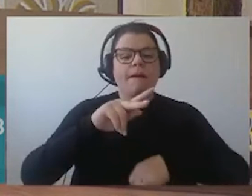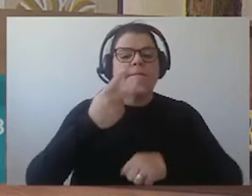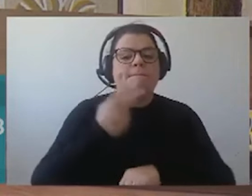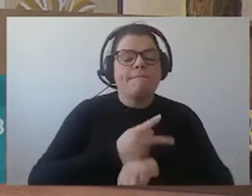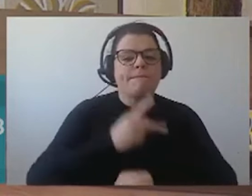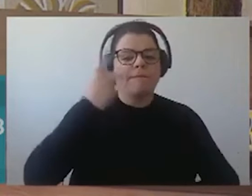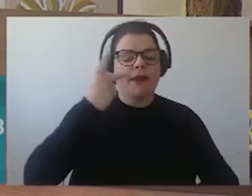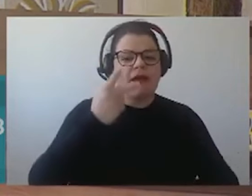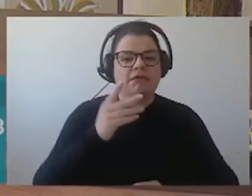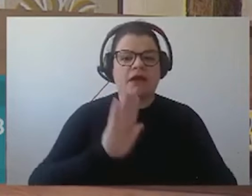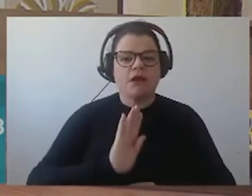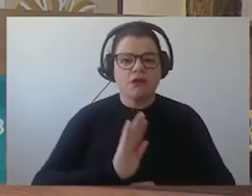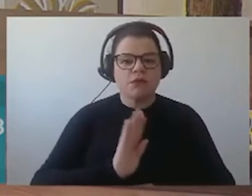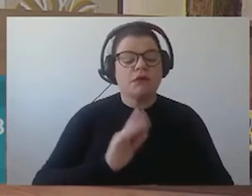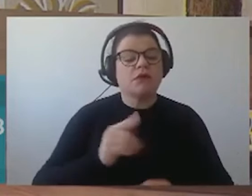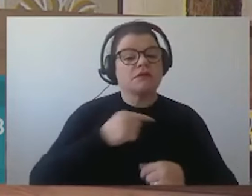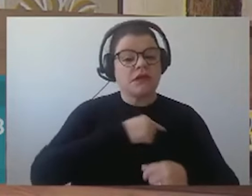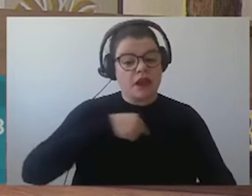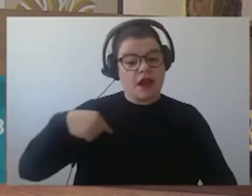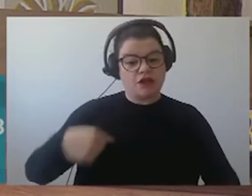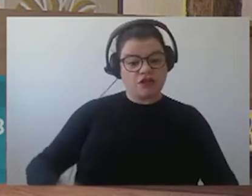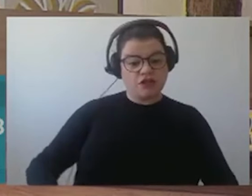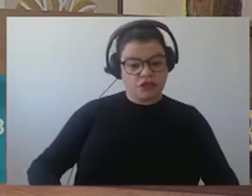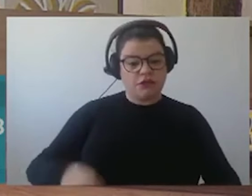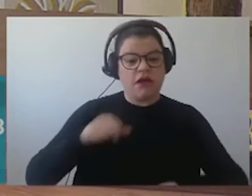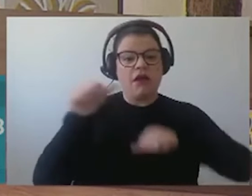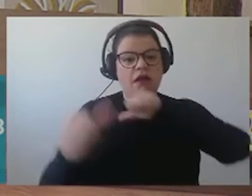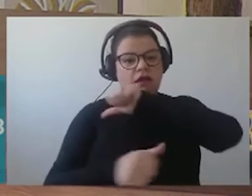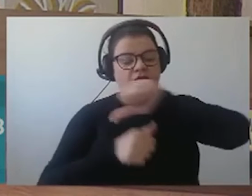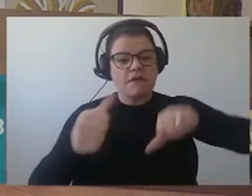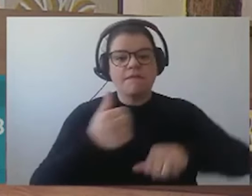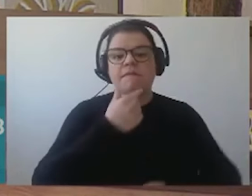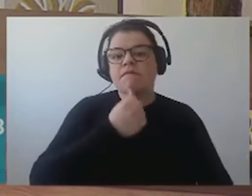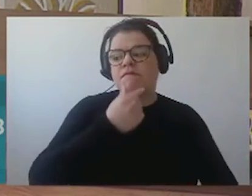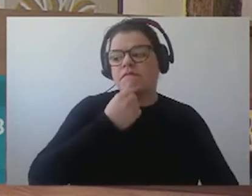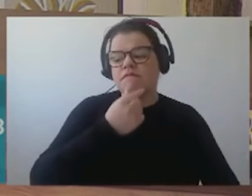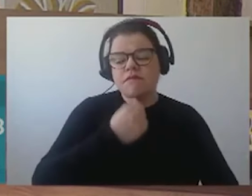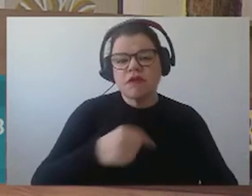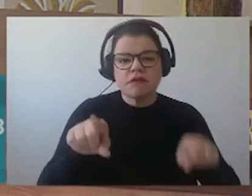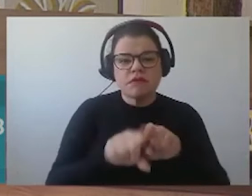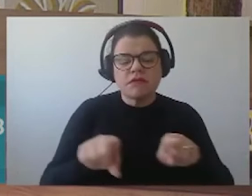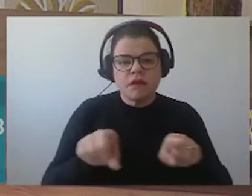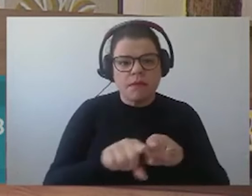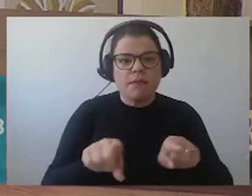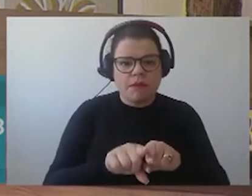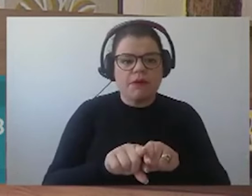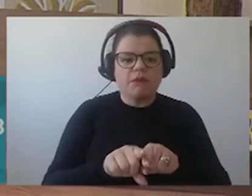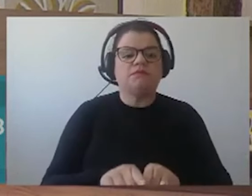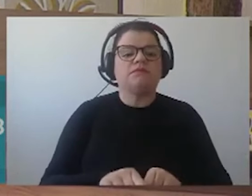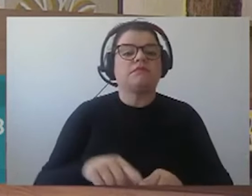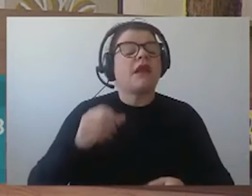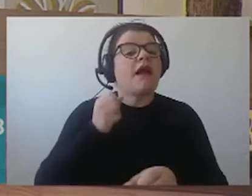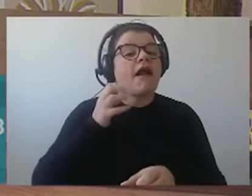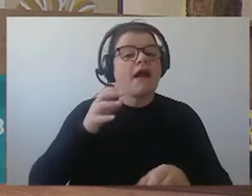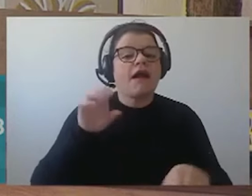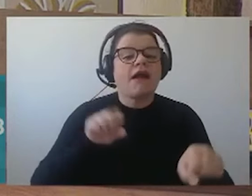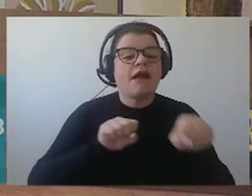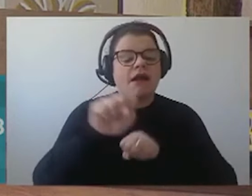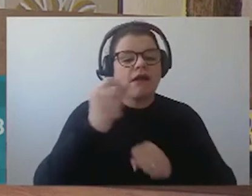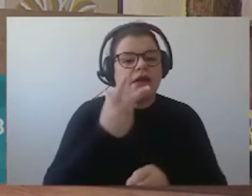de Wuhan, na China, no revezamento masculino e no revezamento misto, respectivamente. Campeão brasileiro sub-23